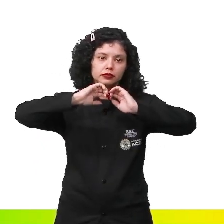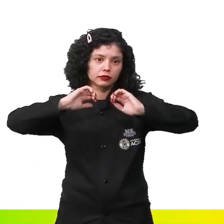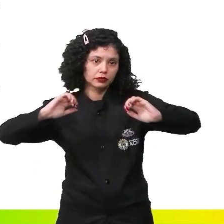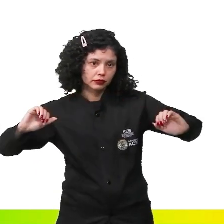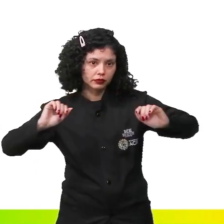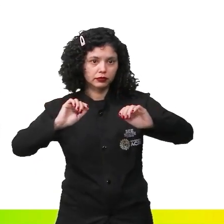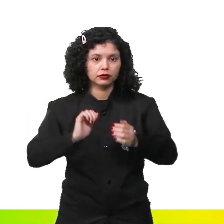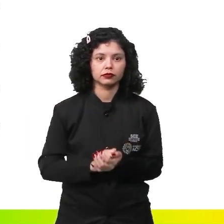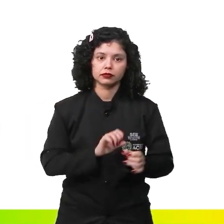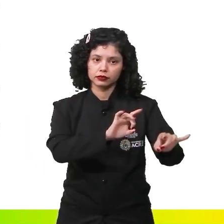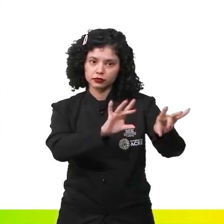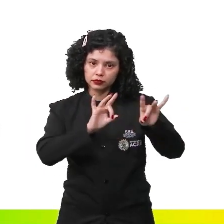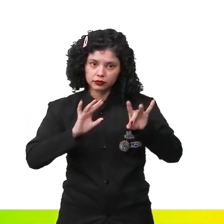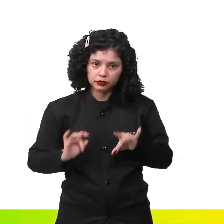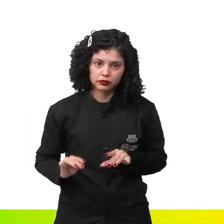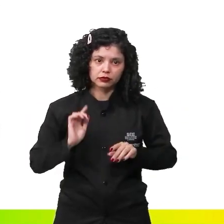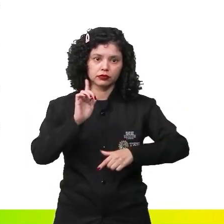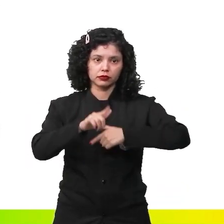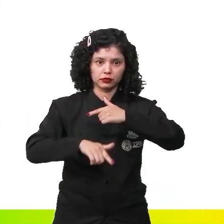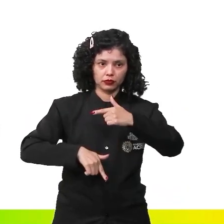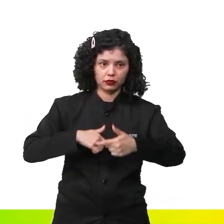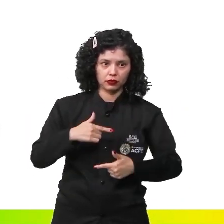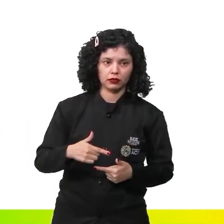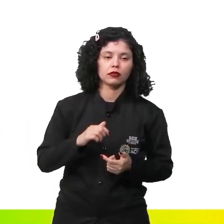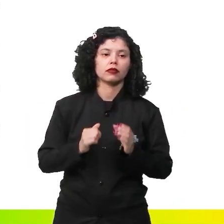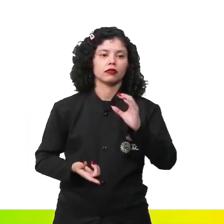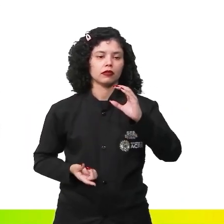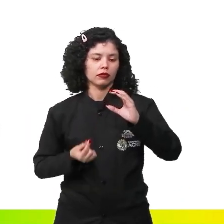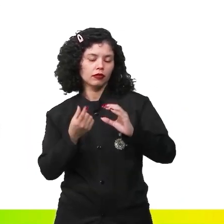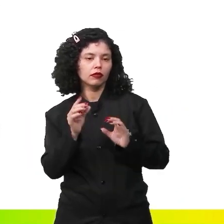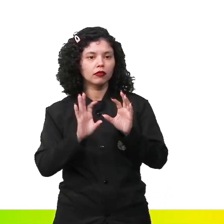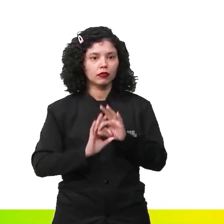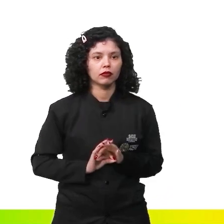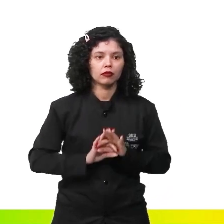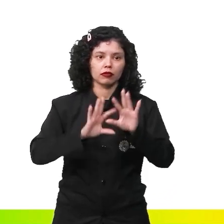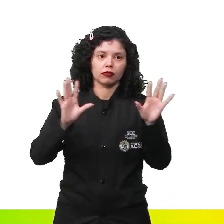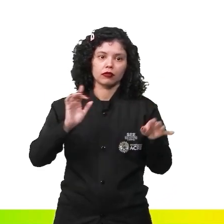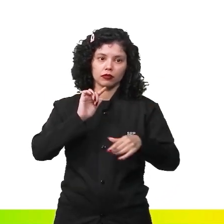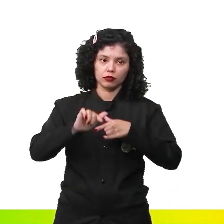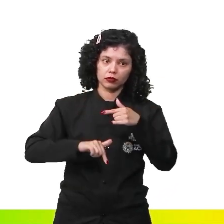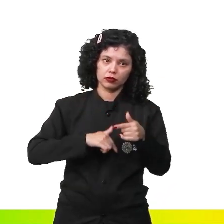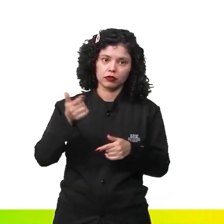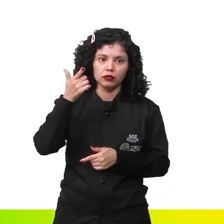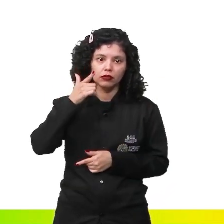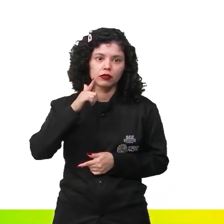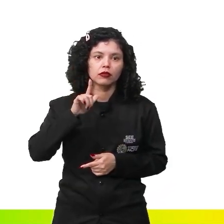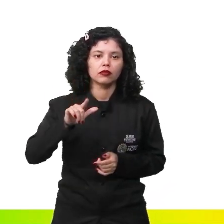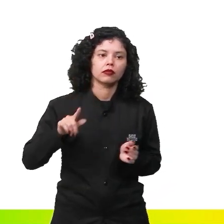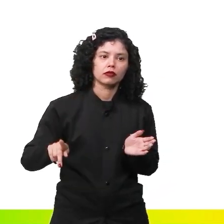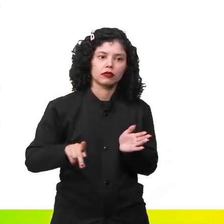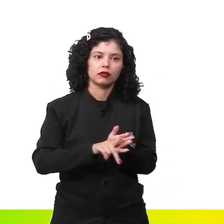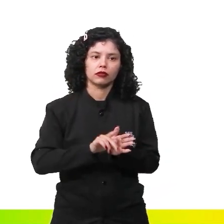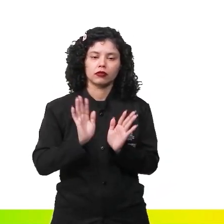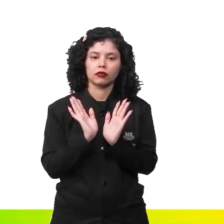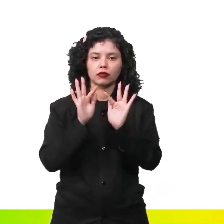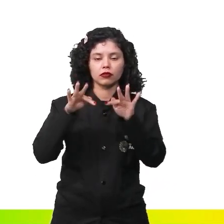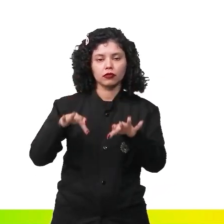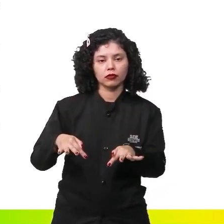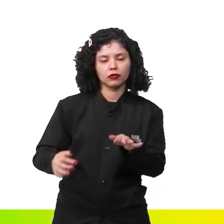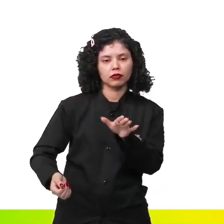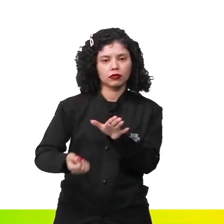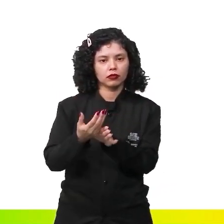defende que a divisão técnica do trabalho no capitalismo liberta o trabalhador,